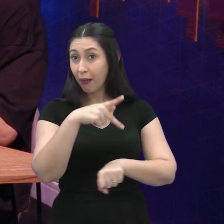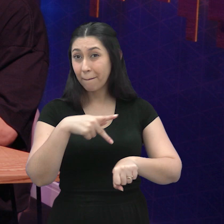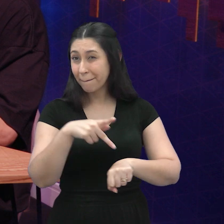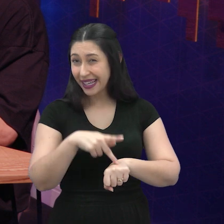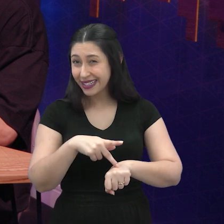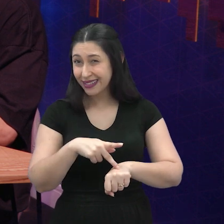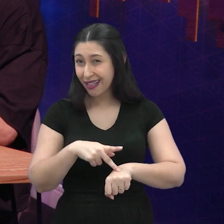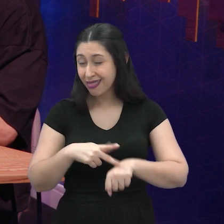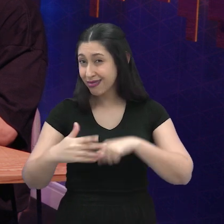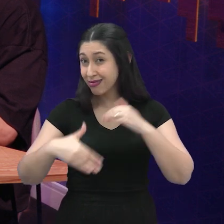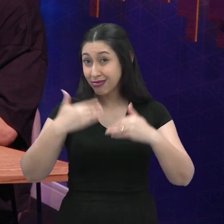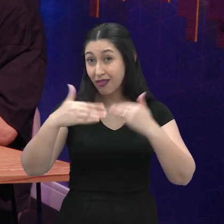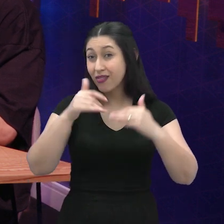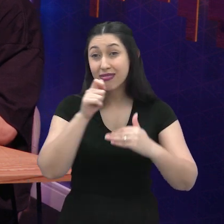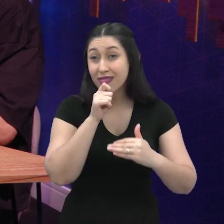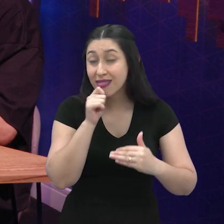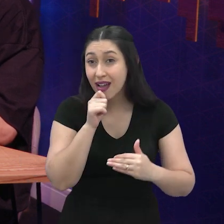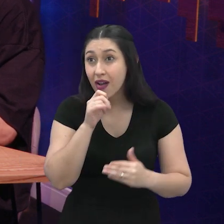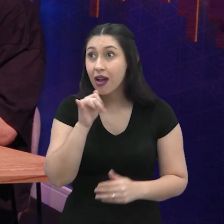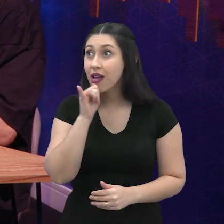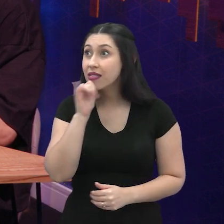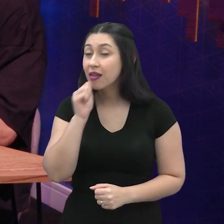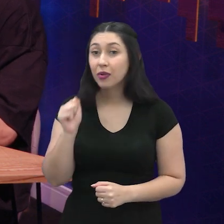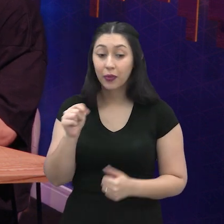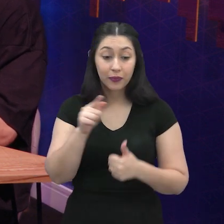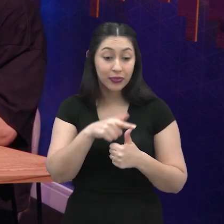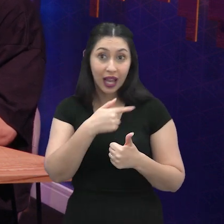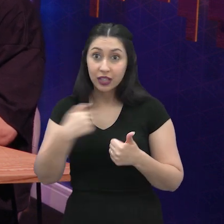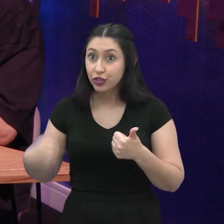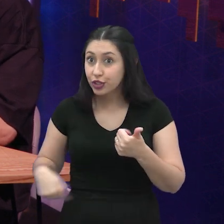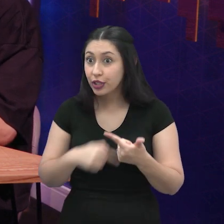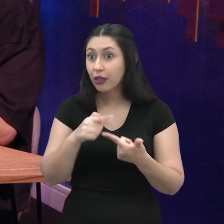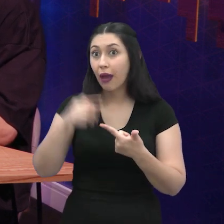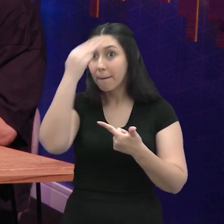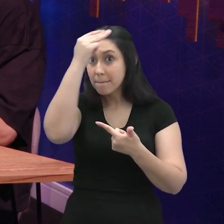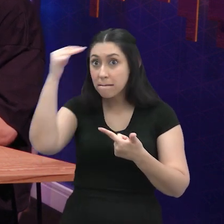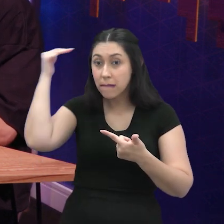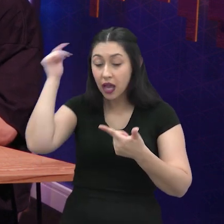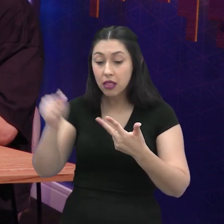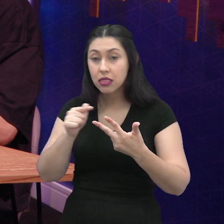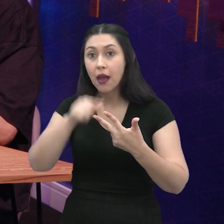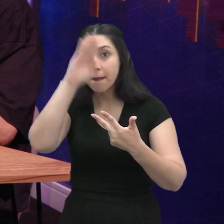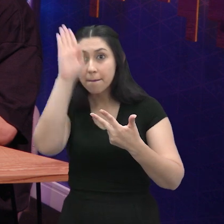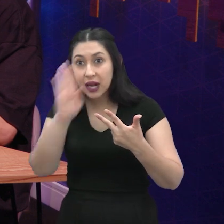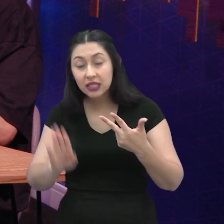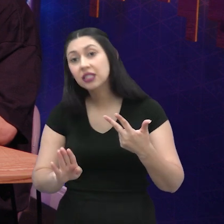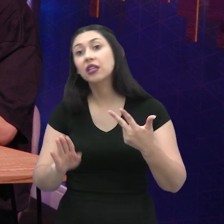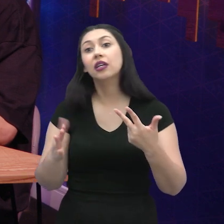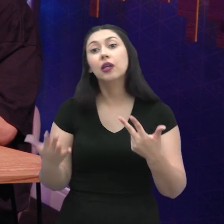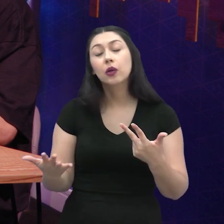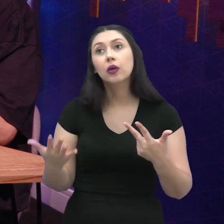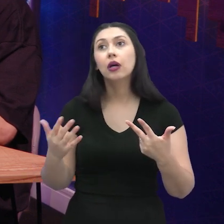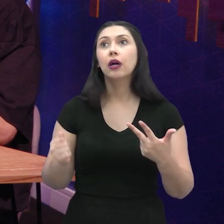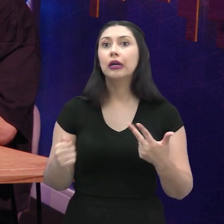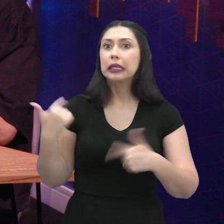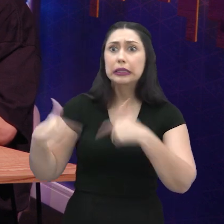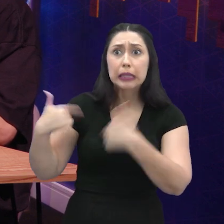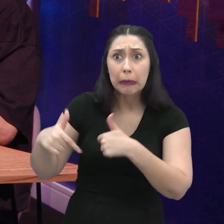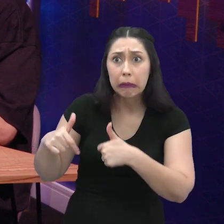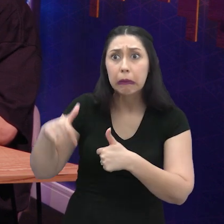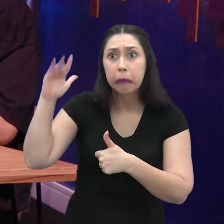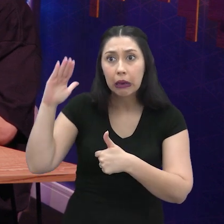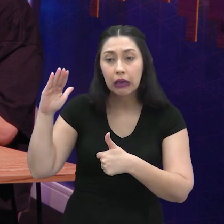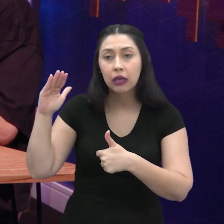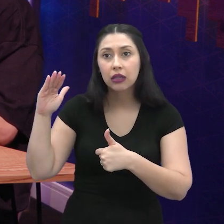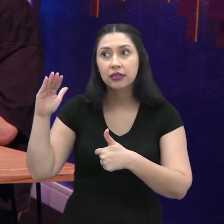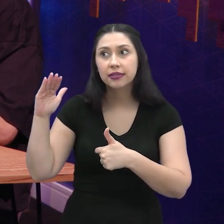outros países que são considerados emergentes, como China, México, Brasil, alguns da América do Sul, que tem até carga maior do que a